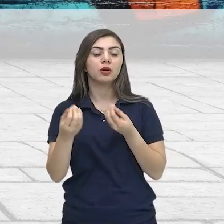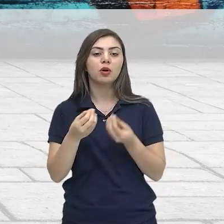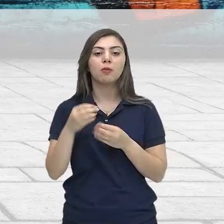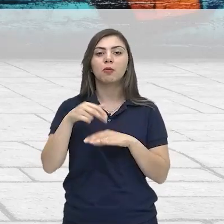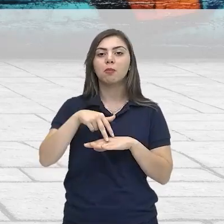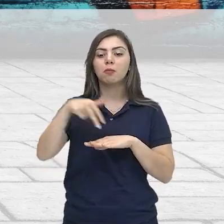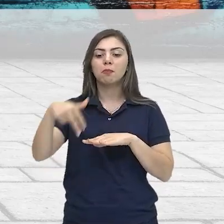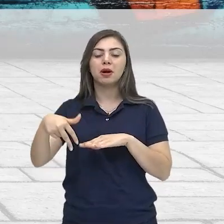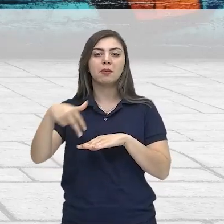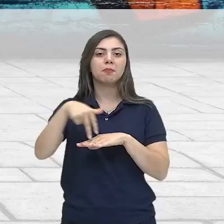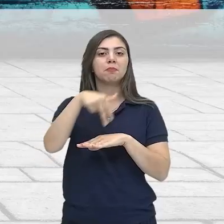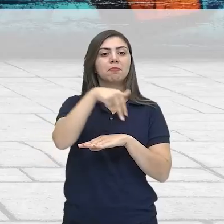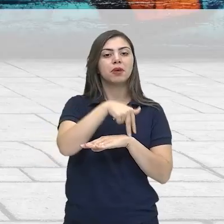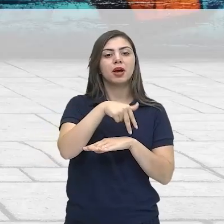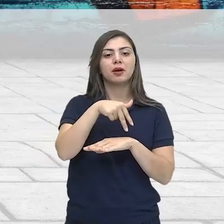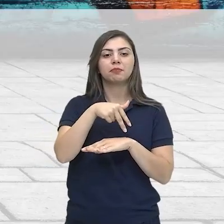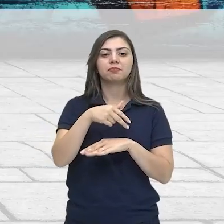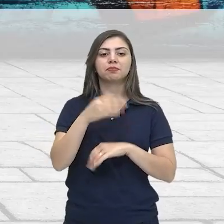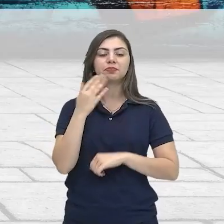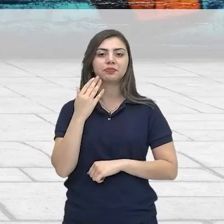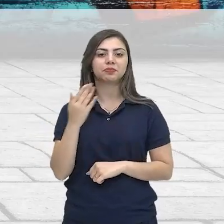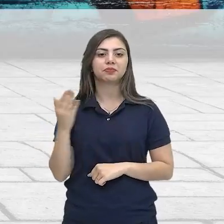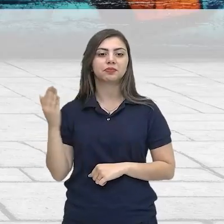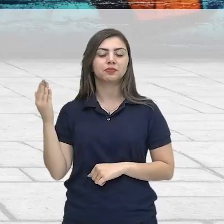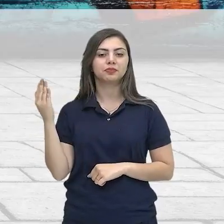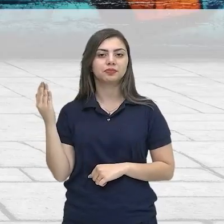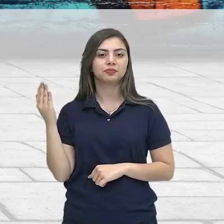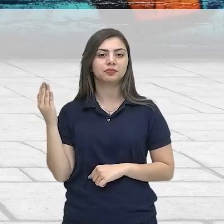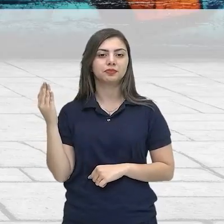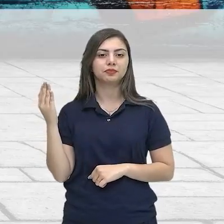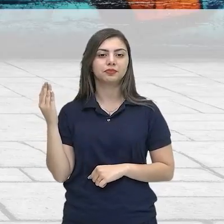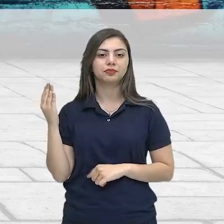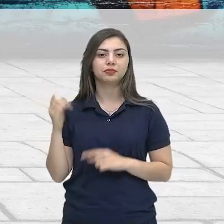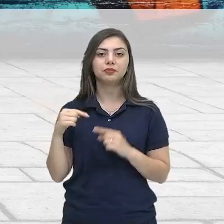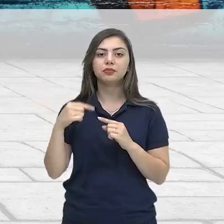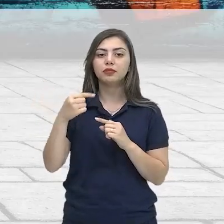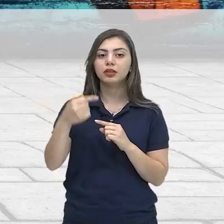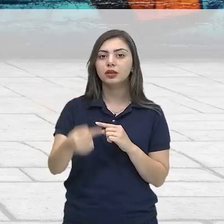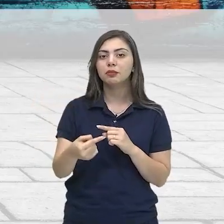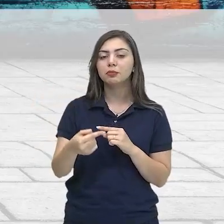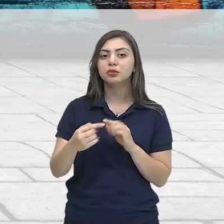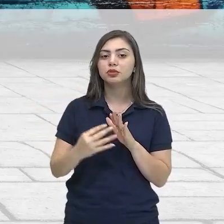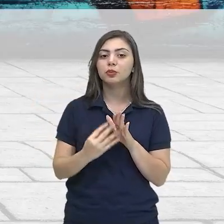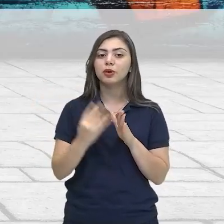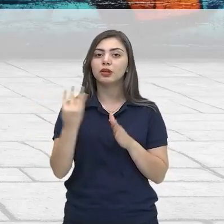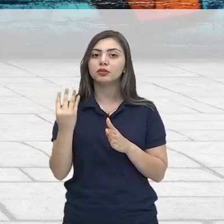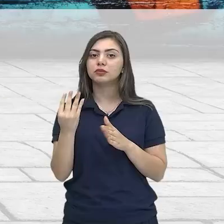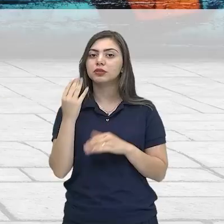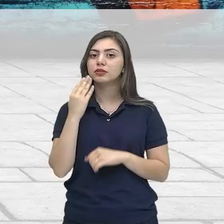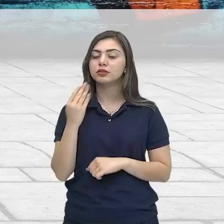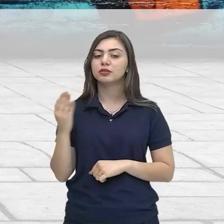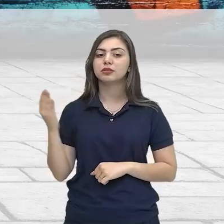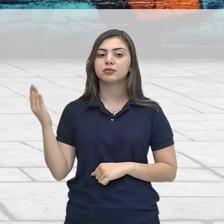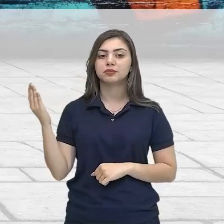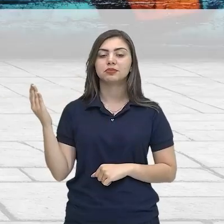esquerda ou para a direita, 2 pulos e top rock 4 vezes.